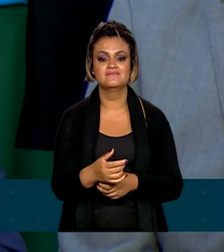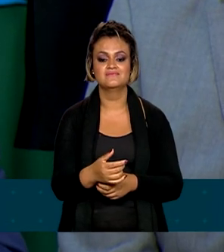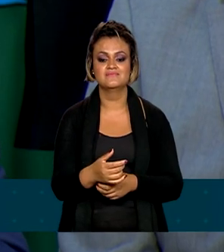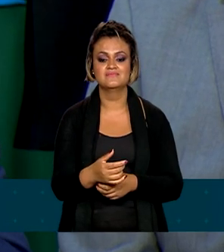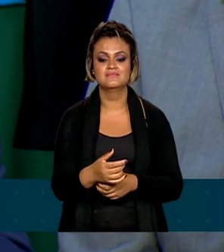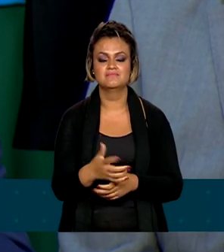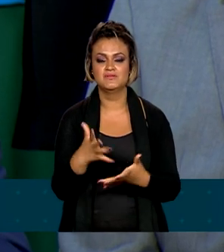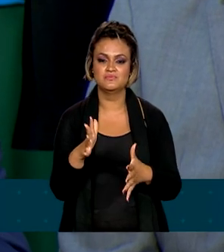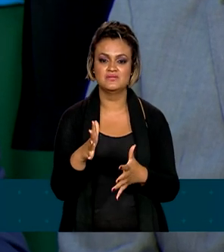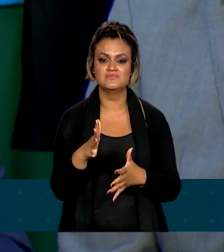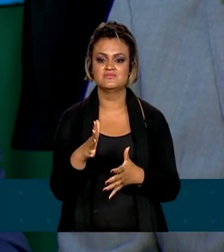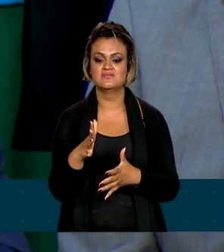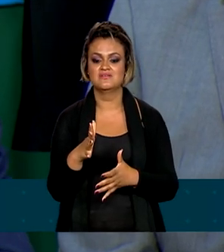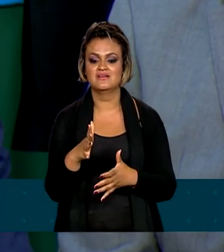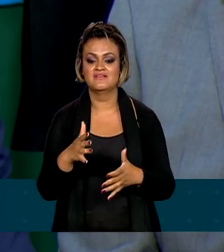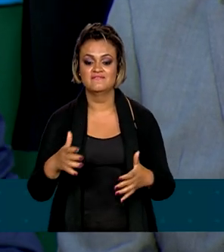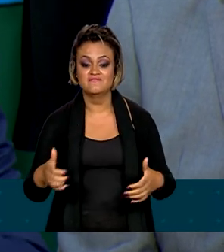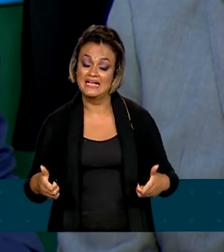sabe,